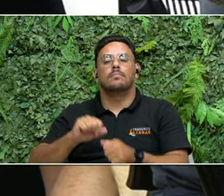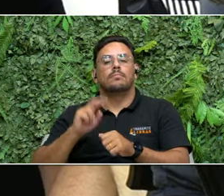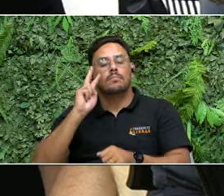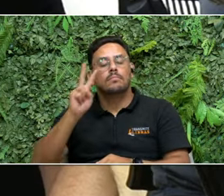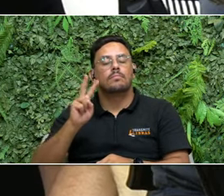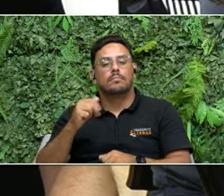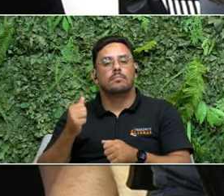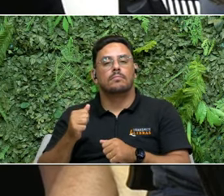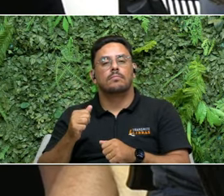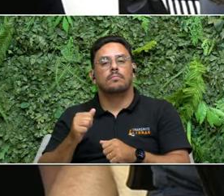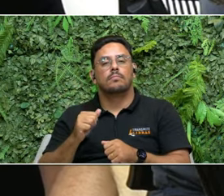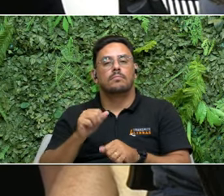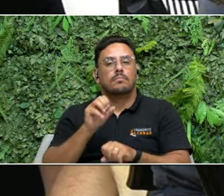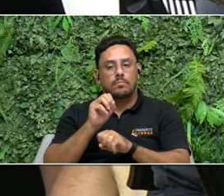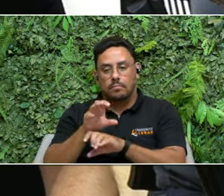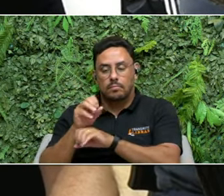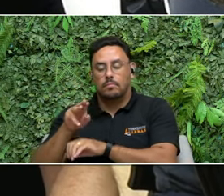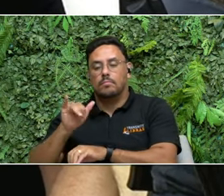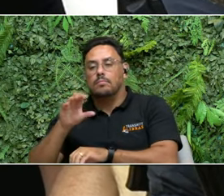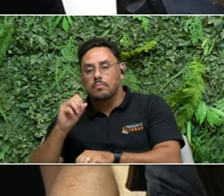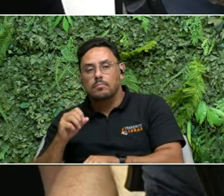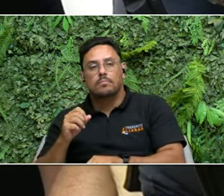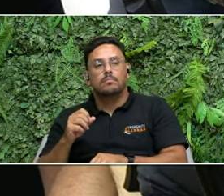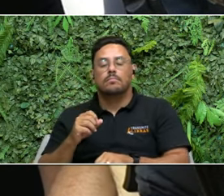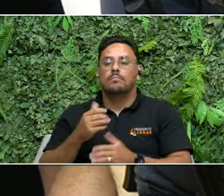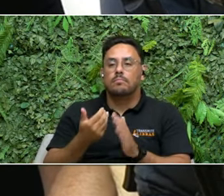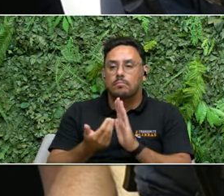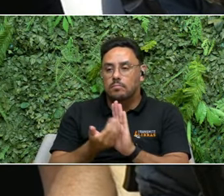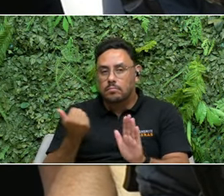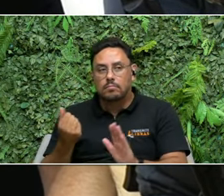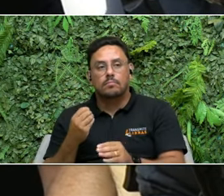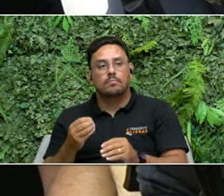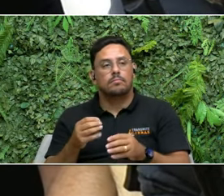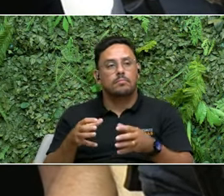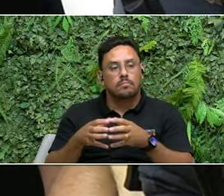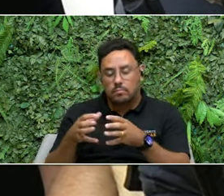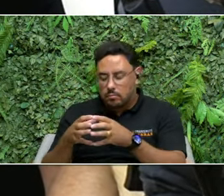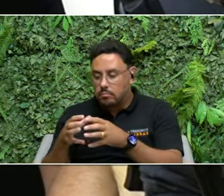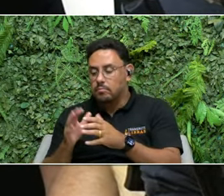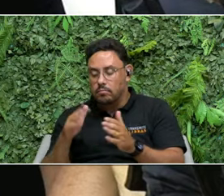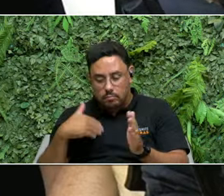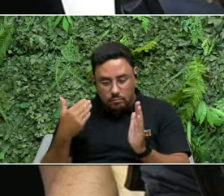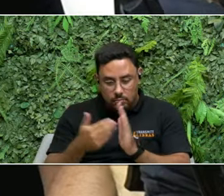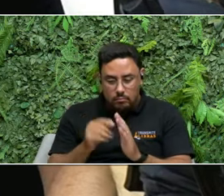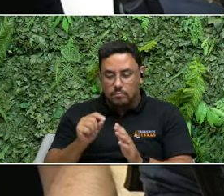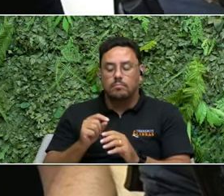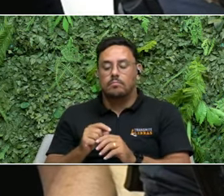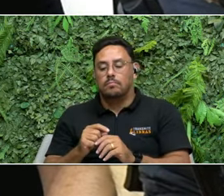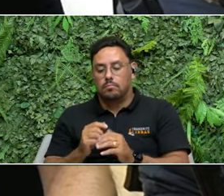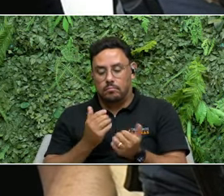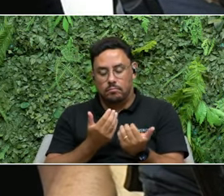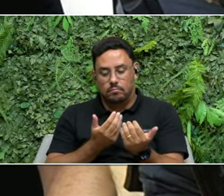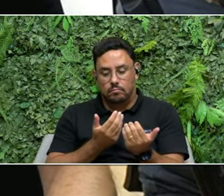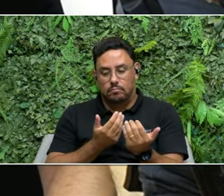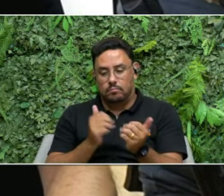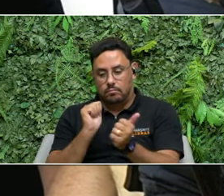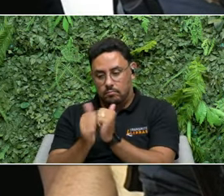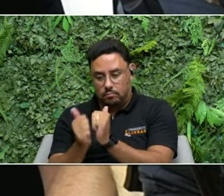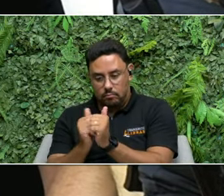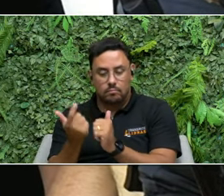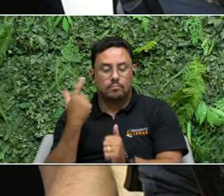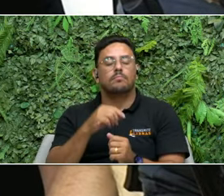vai aprontar o milito né se vai poupar alguém lá se vai com o time completo E se esses jogadores vão dar conta desse